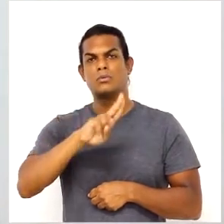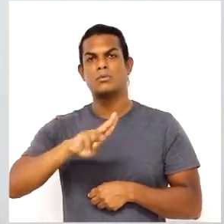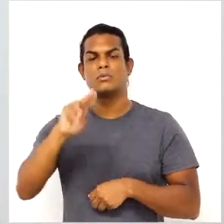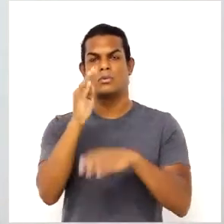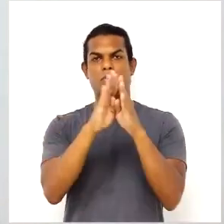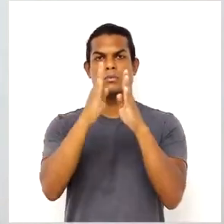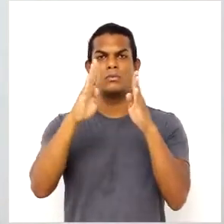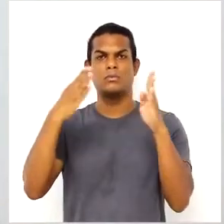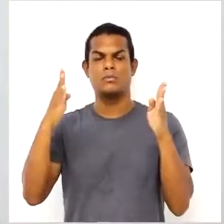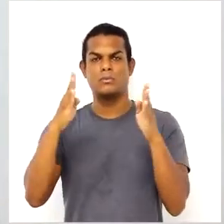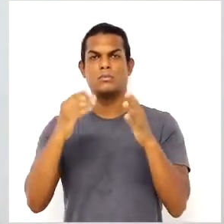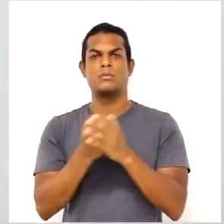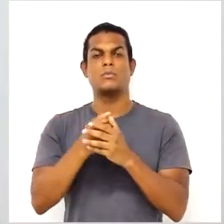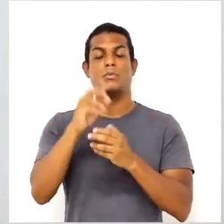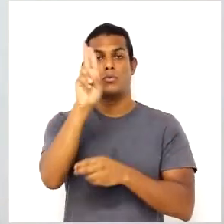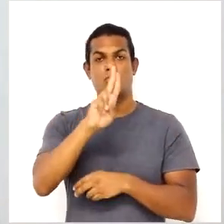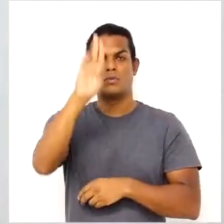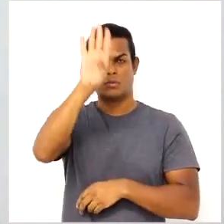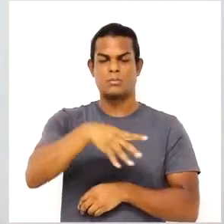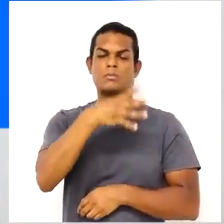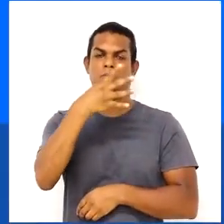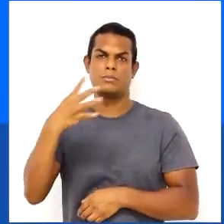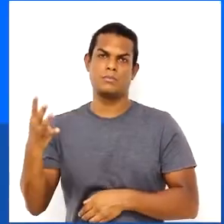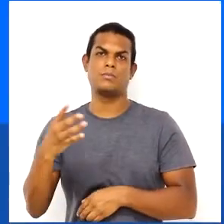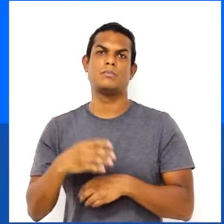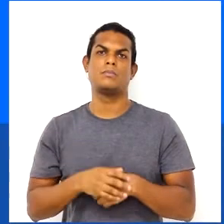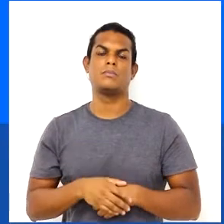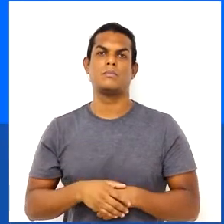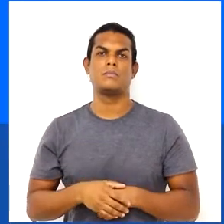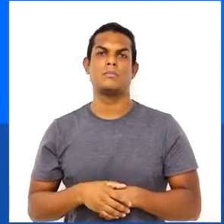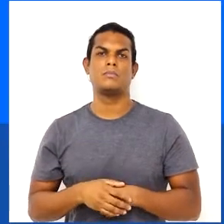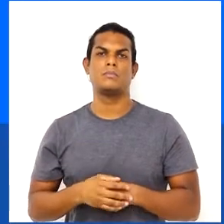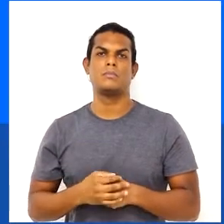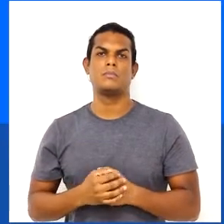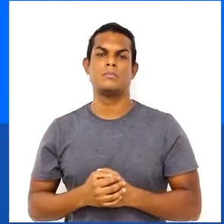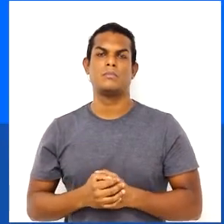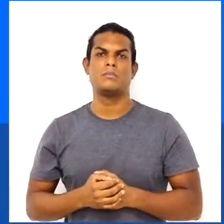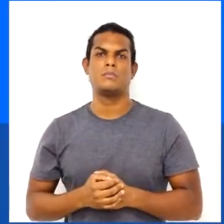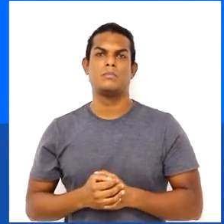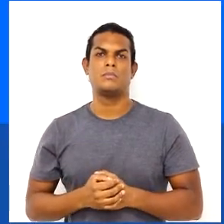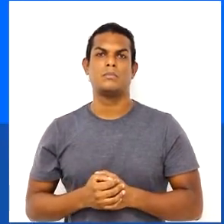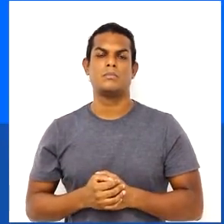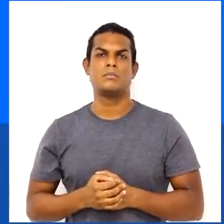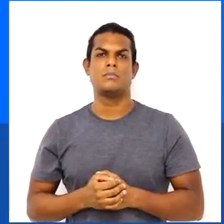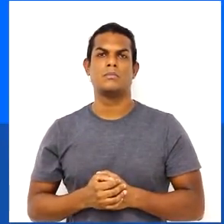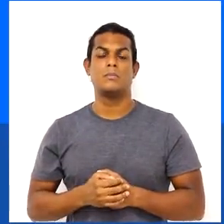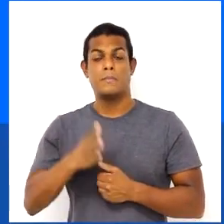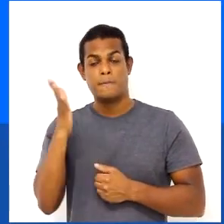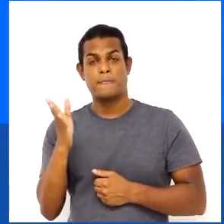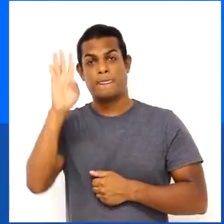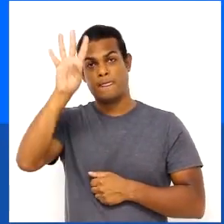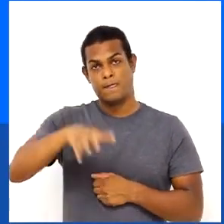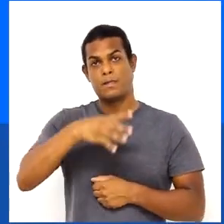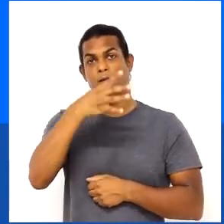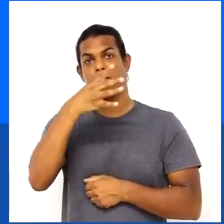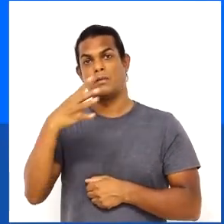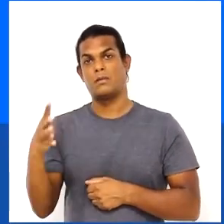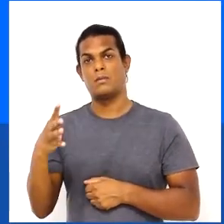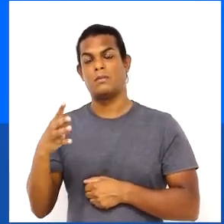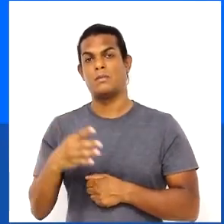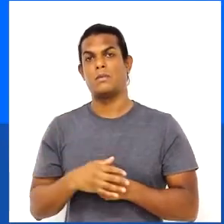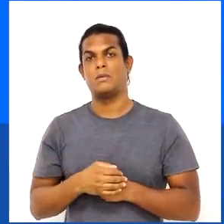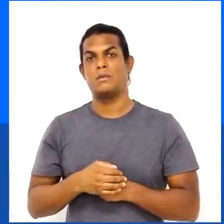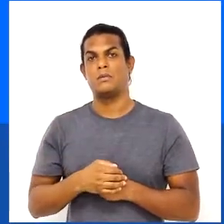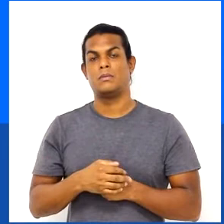tabela de distribuição de frequência. Como você pode observar, essa tabela de distribuição de frequência,